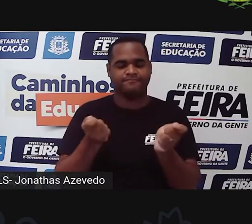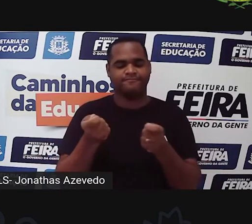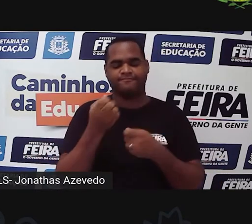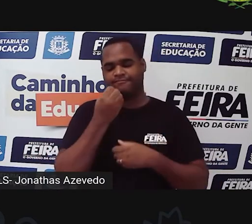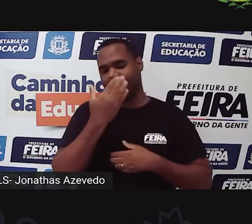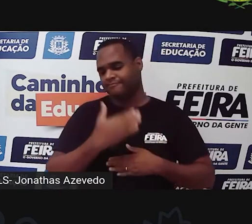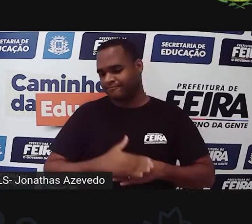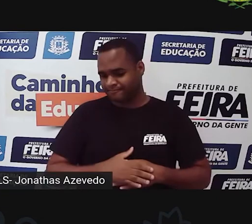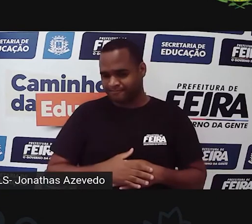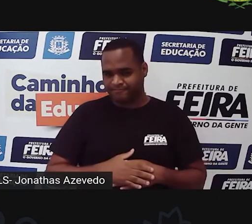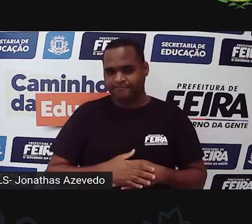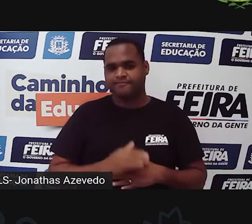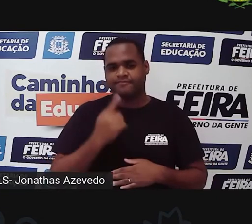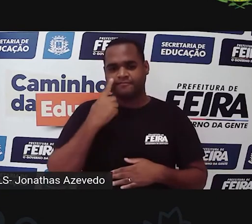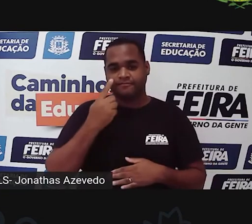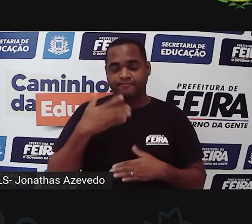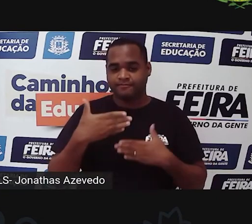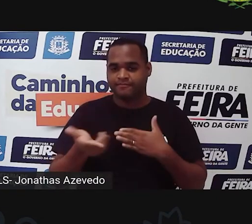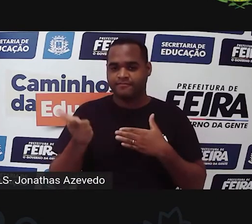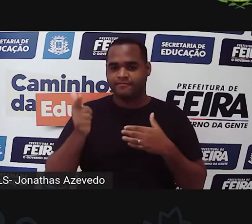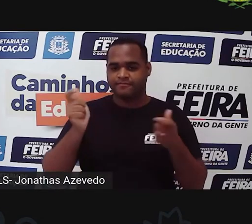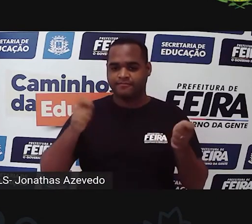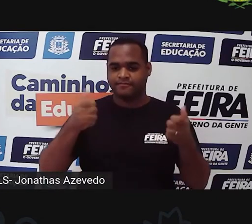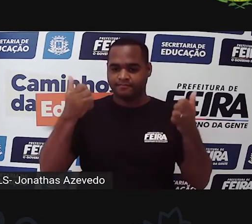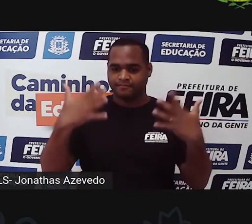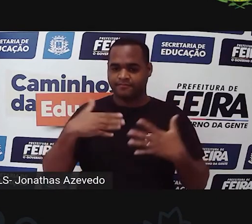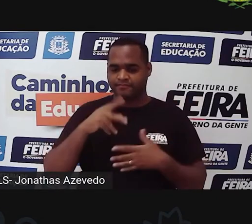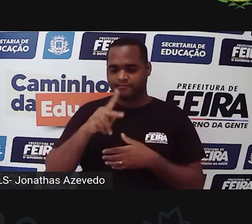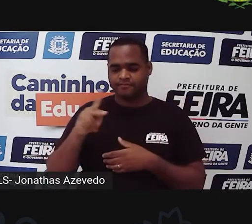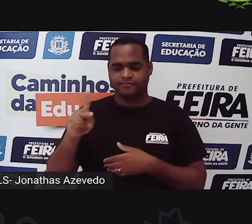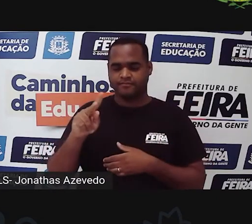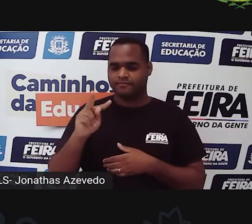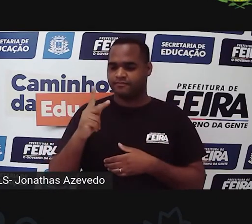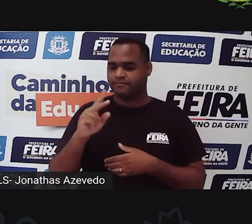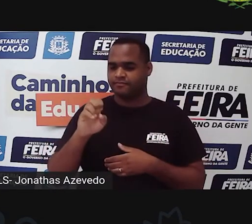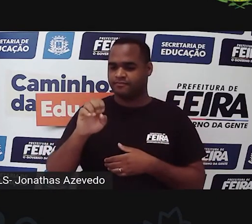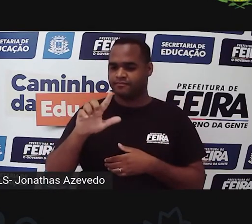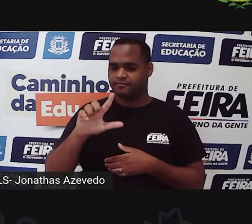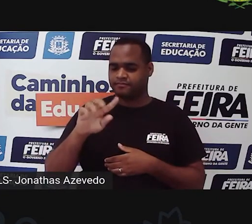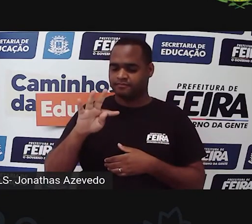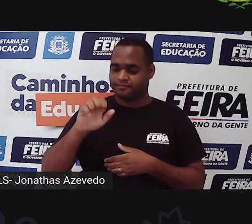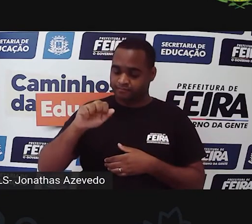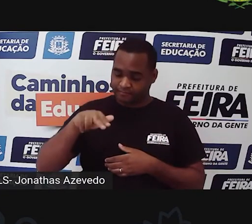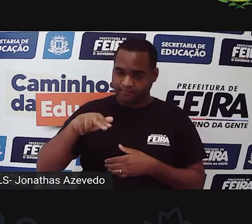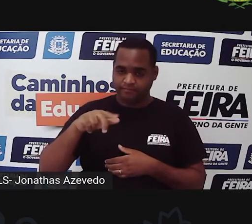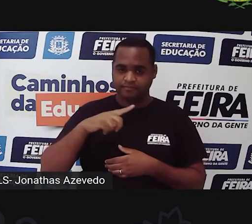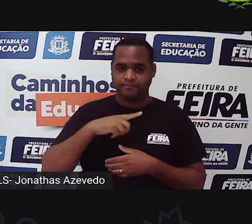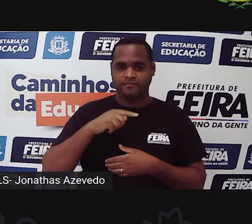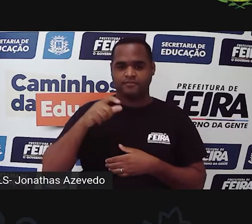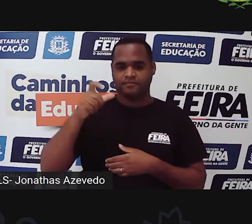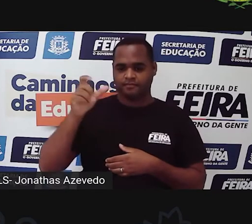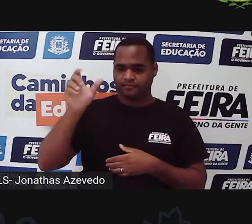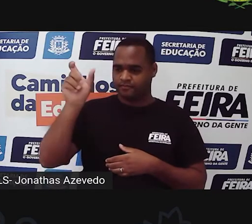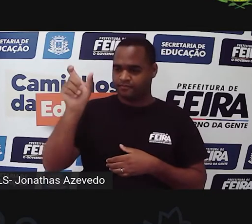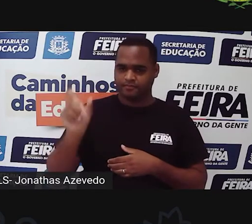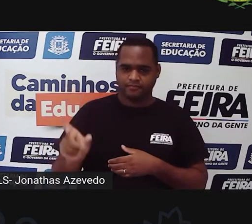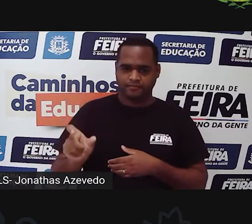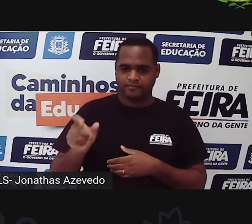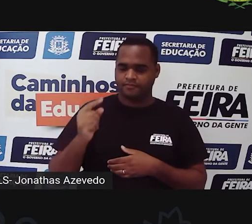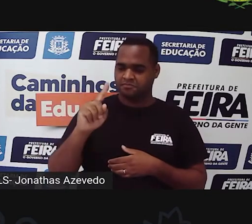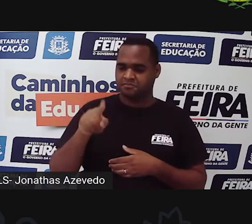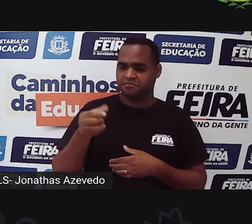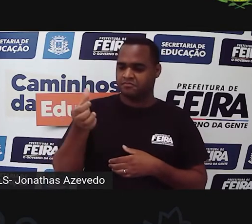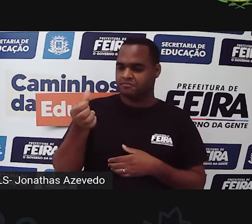né? Vamos lá. Mais uma vez eu, professor Itan Leal, pessoa de estatura baixa, em